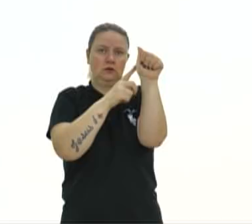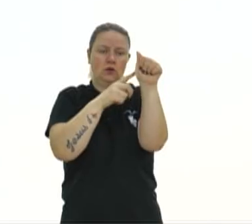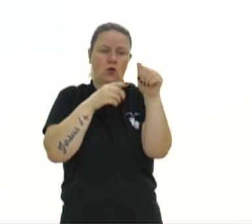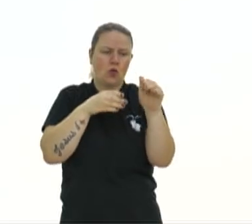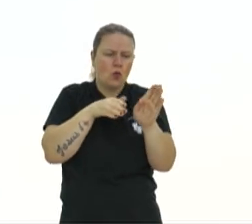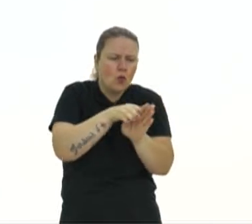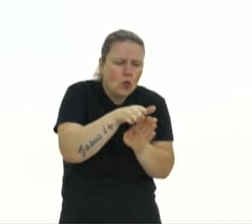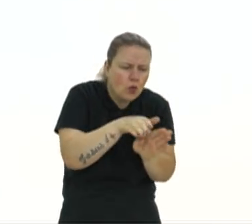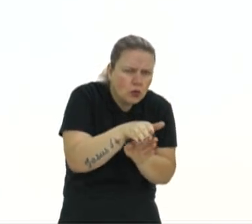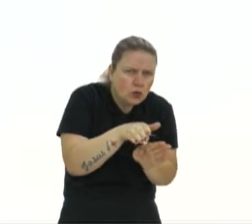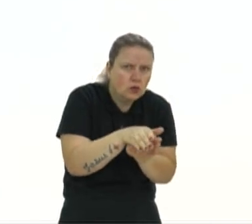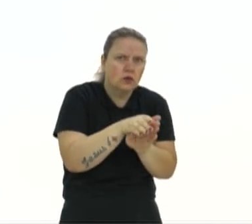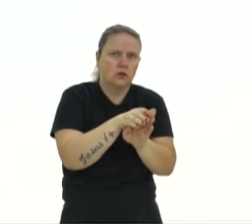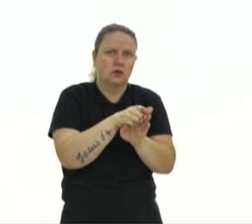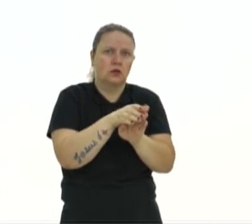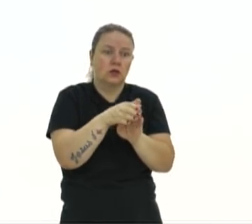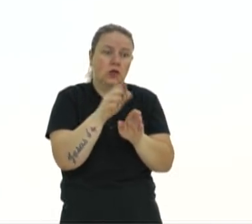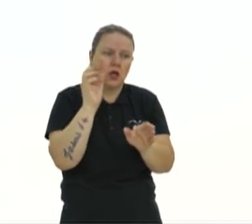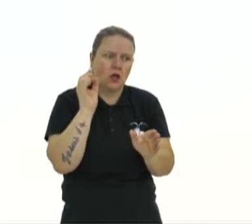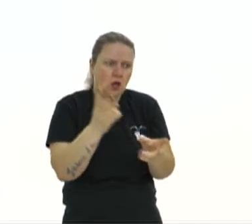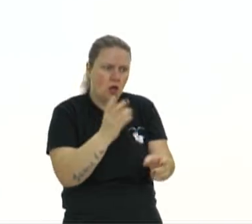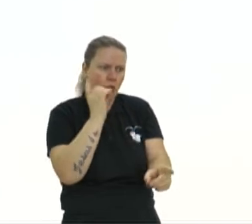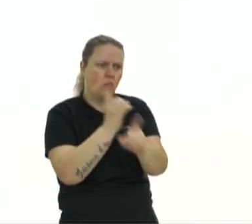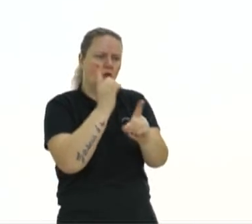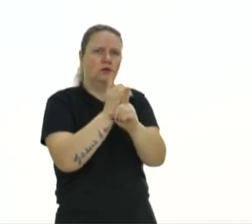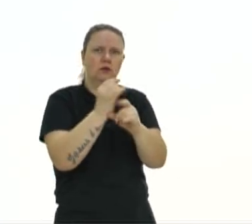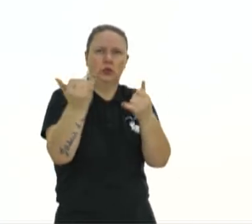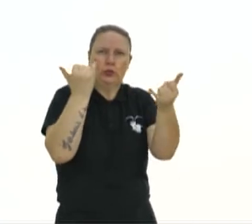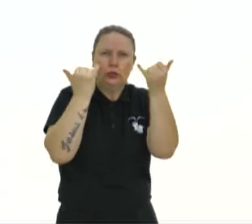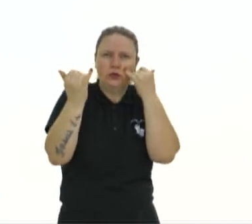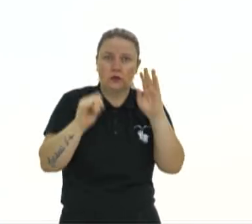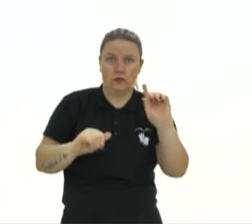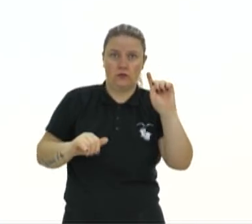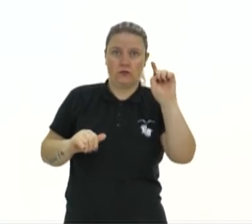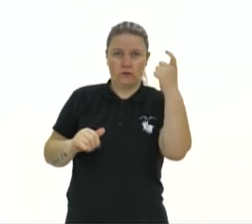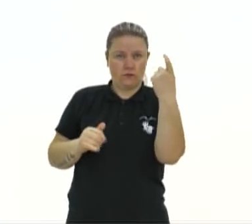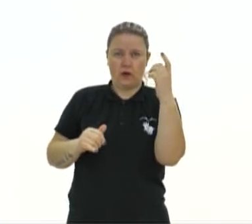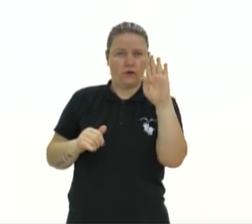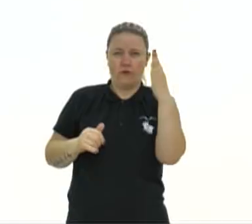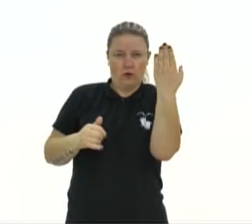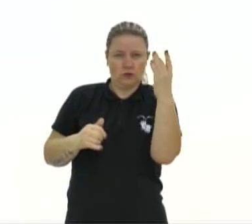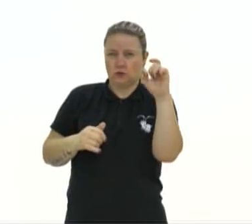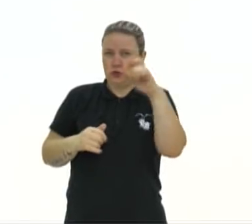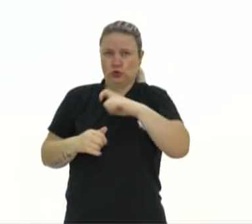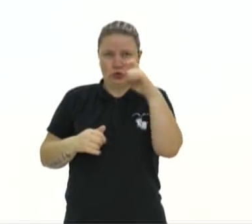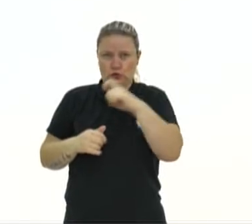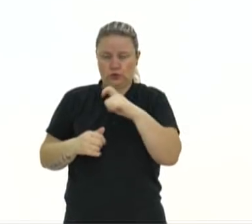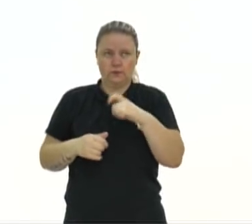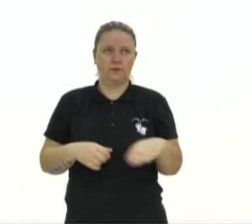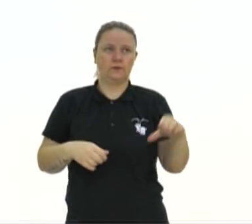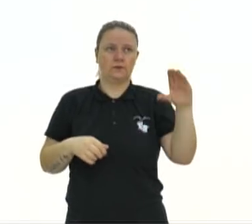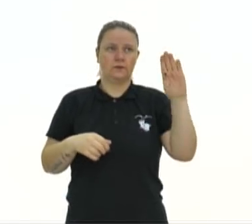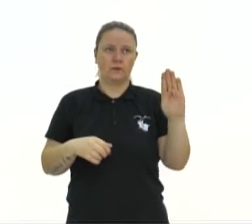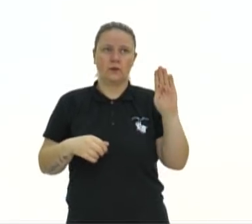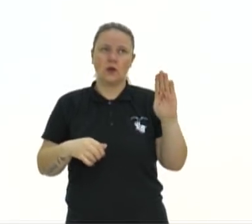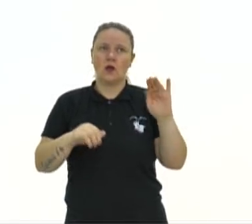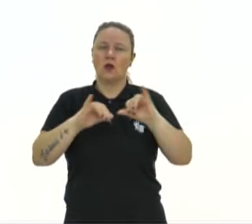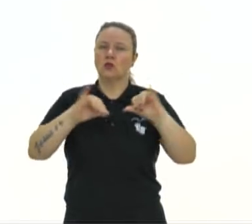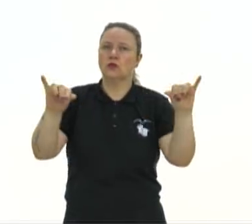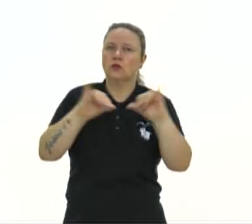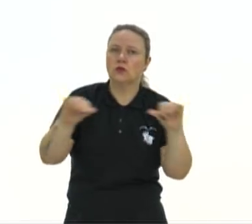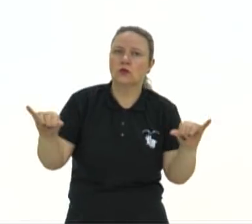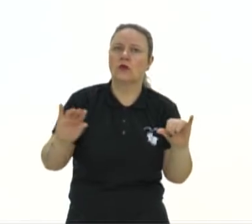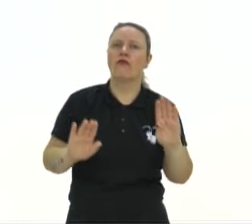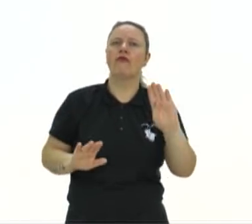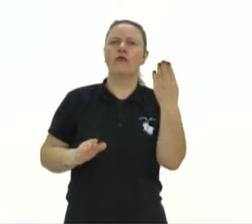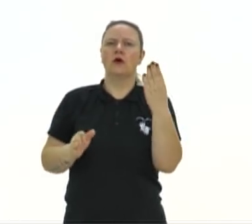identificar notícias falsas; B, as notícias falsas compartilhadas no grupo da família; C, as consequências de